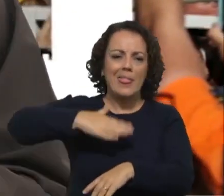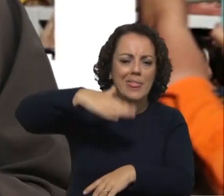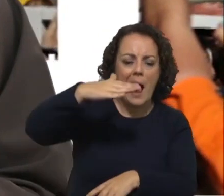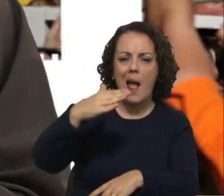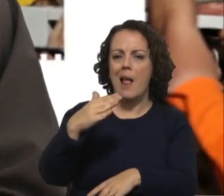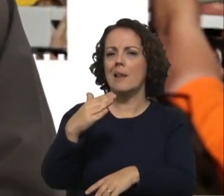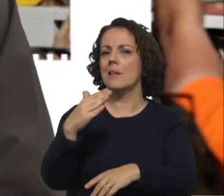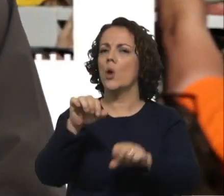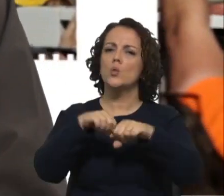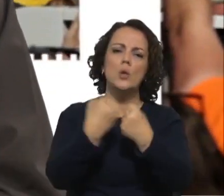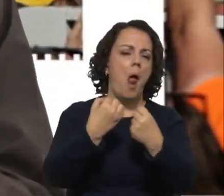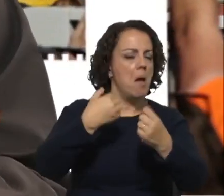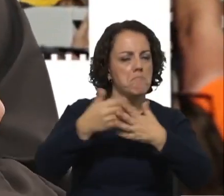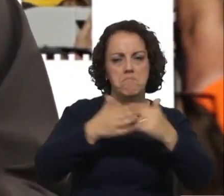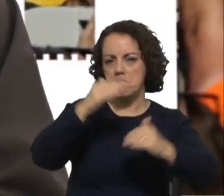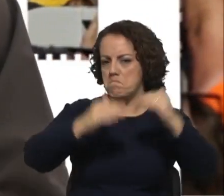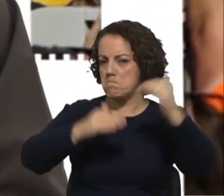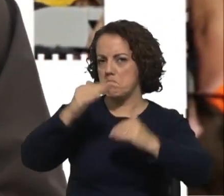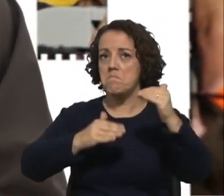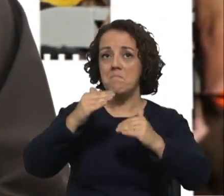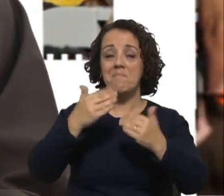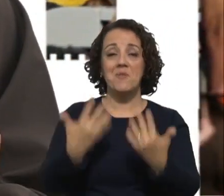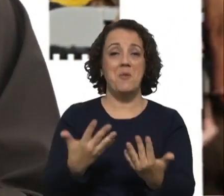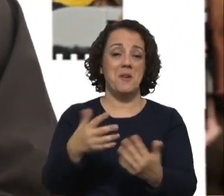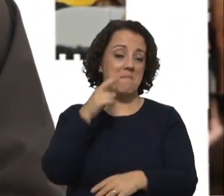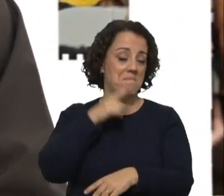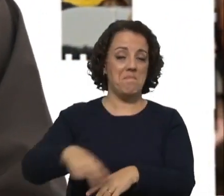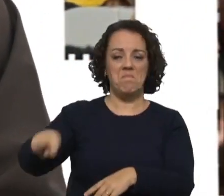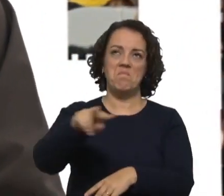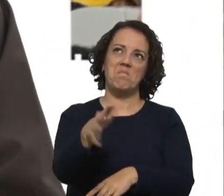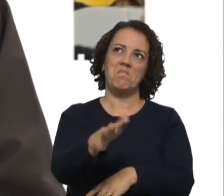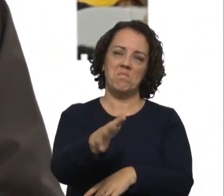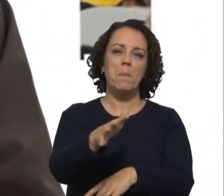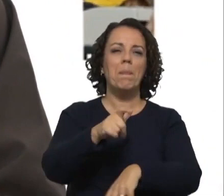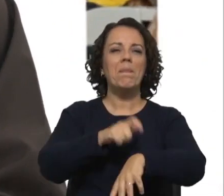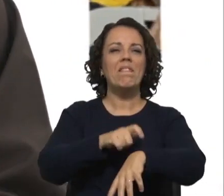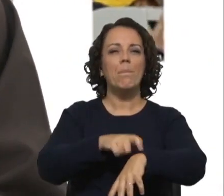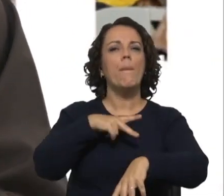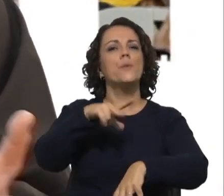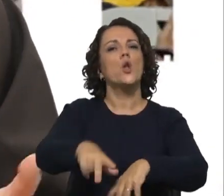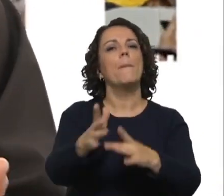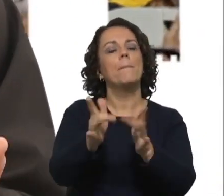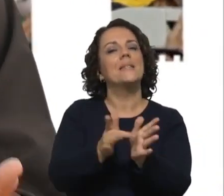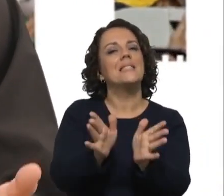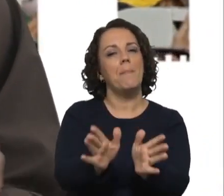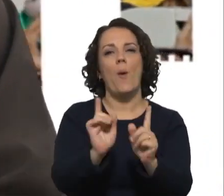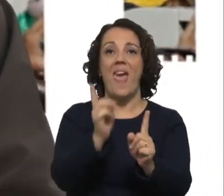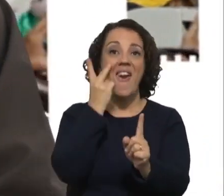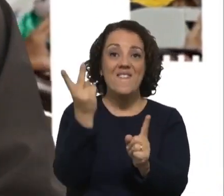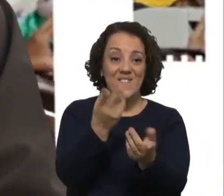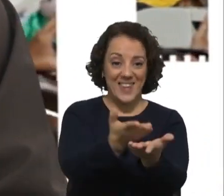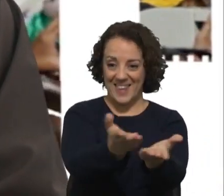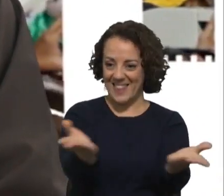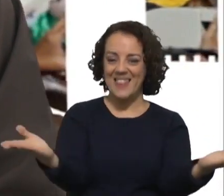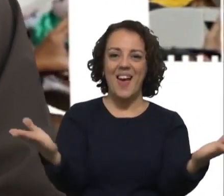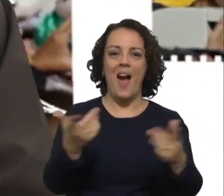da condição social. O que nós vemos nos nossos presépios, desde pelo menos o período barroco, o presépio português, é isso, é a vida, a nossa vida está ali. E